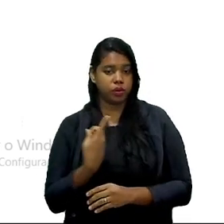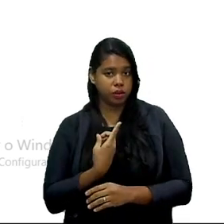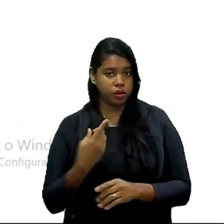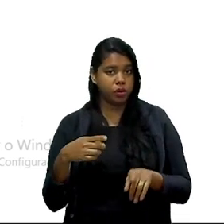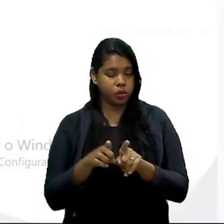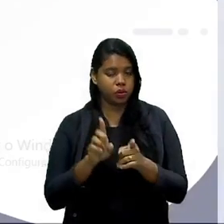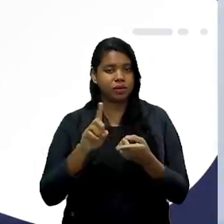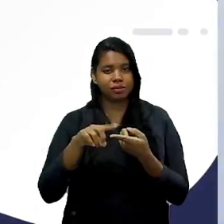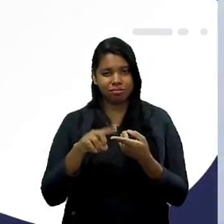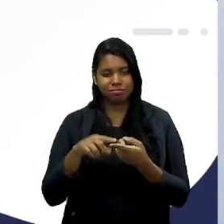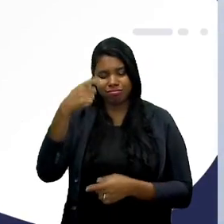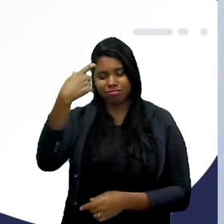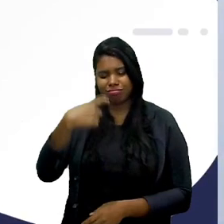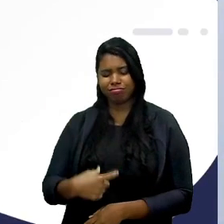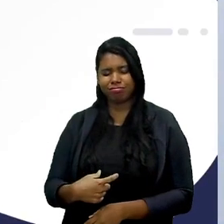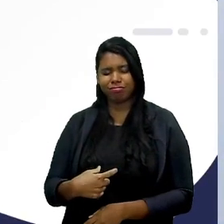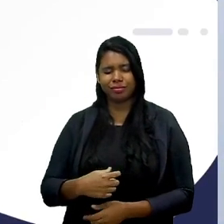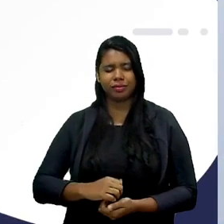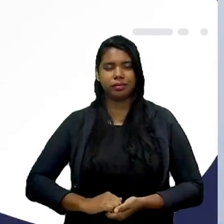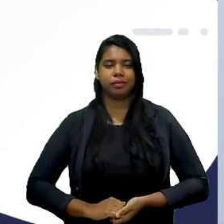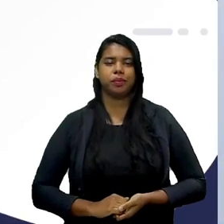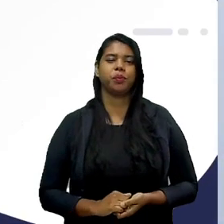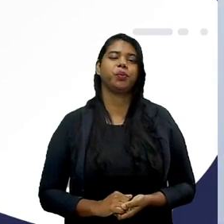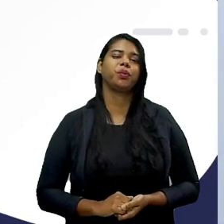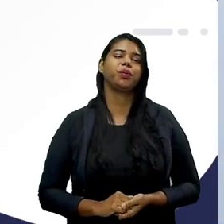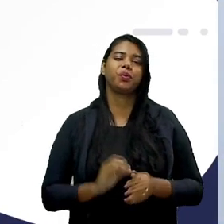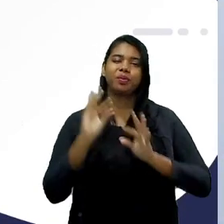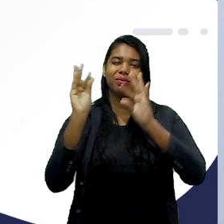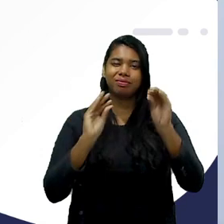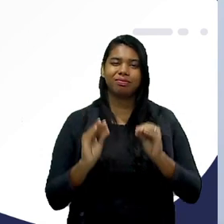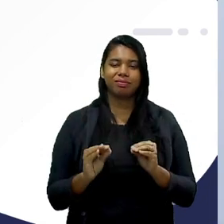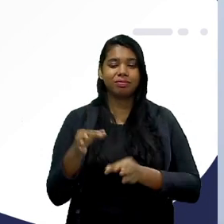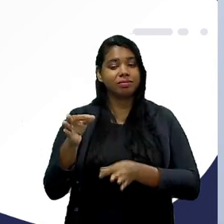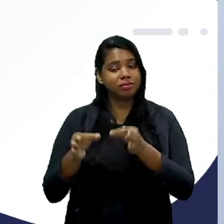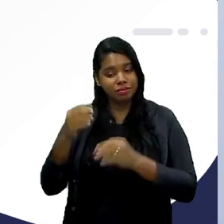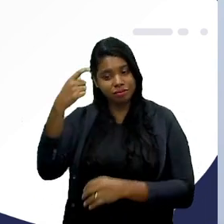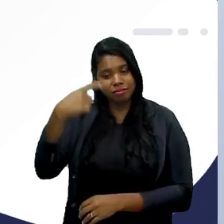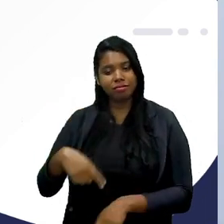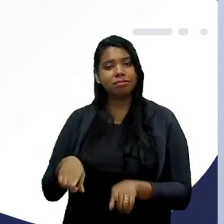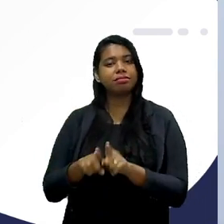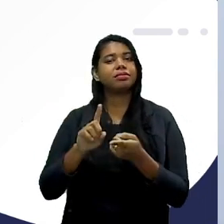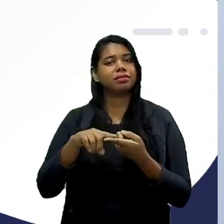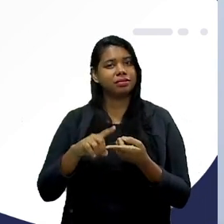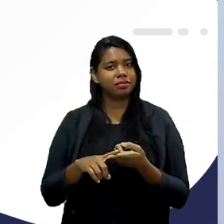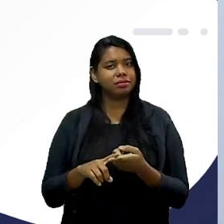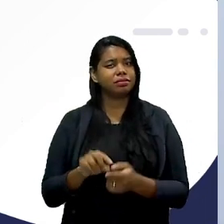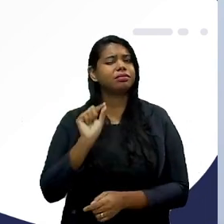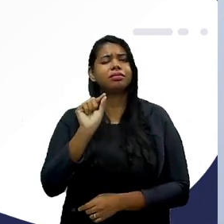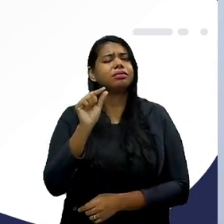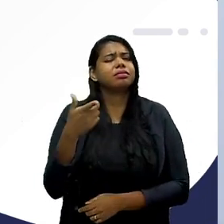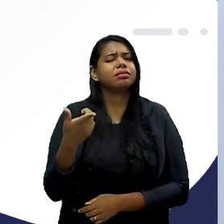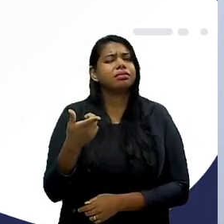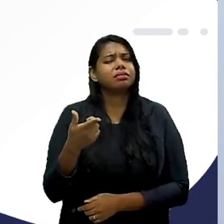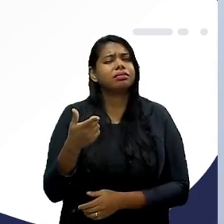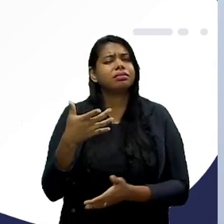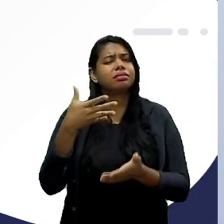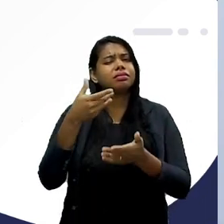organização enquanto pessoa física, porque se aplica à pessoa jurídica e à pessoa física. O que é que consideramos